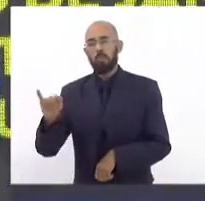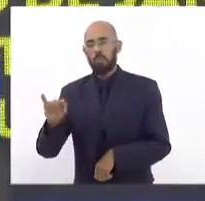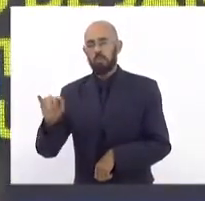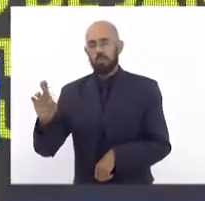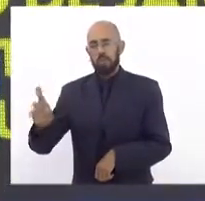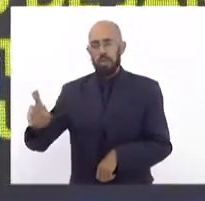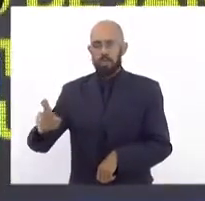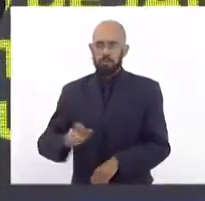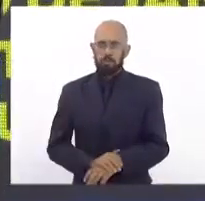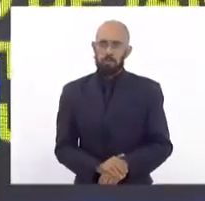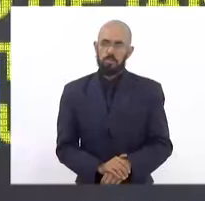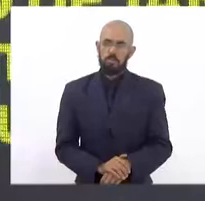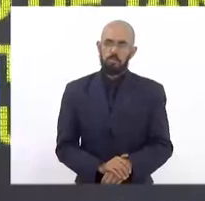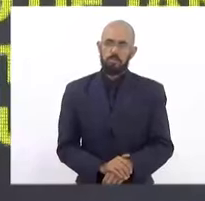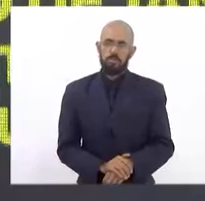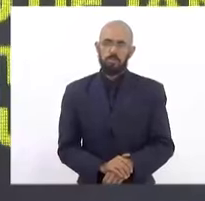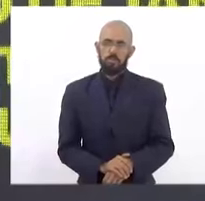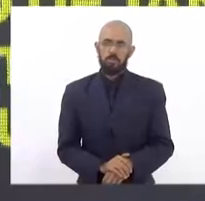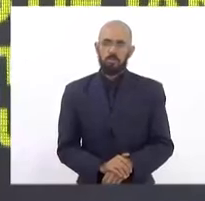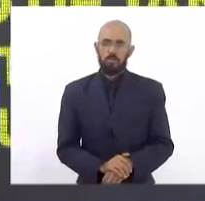nasce.